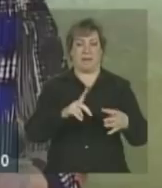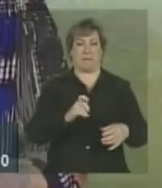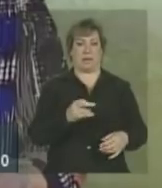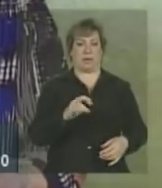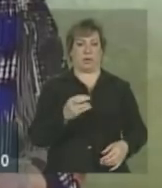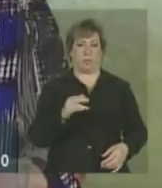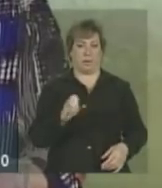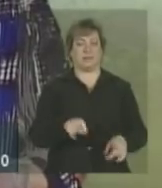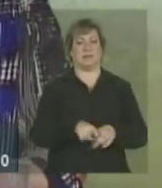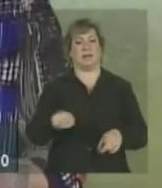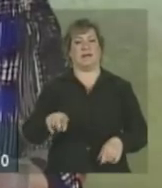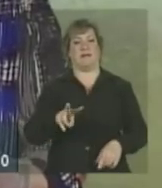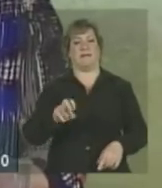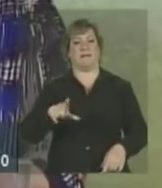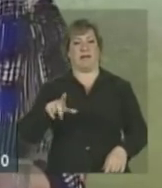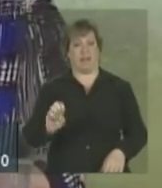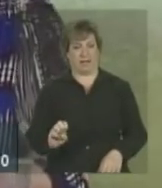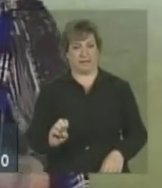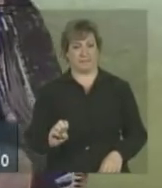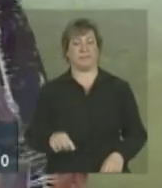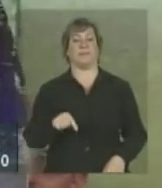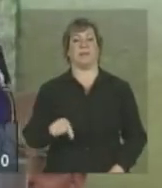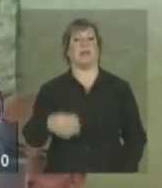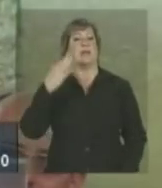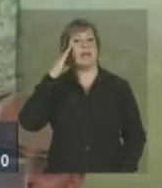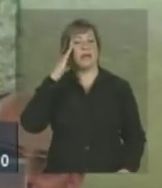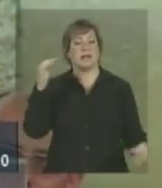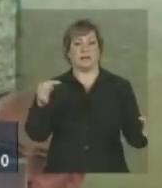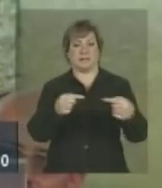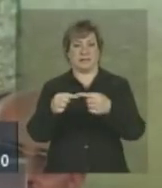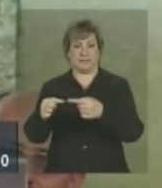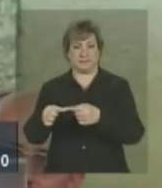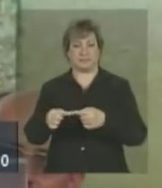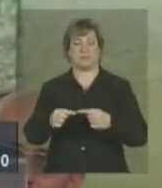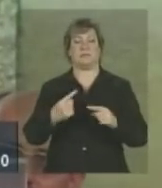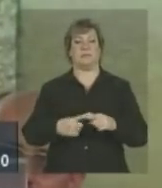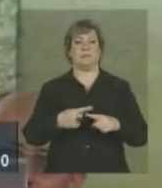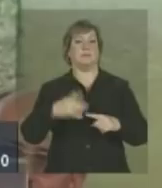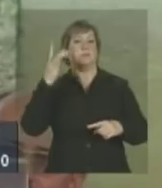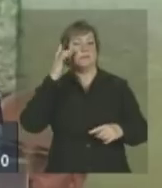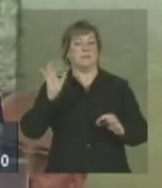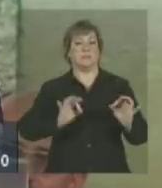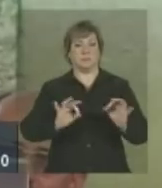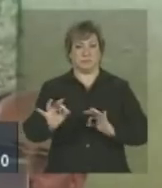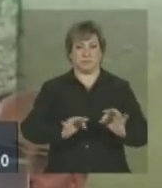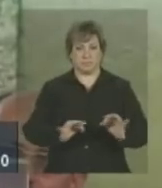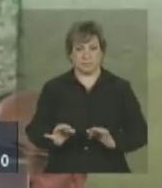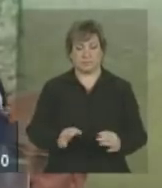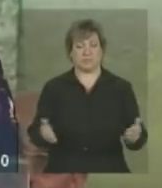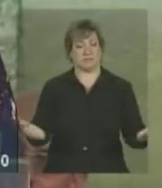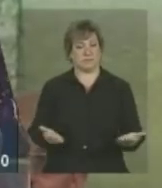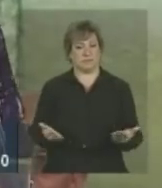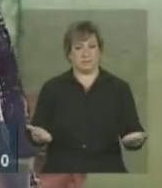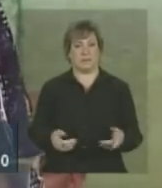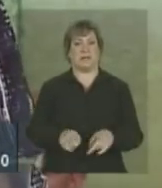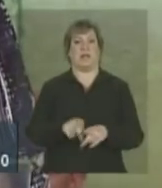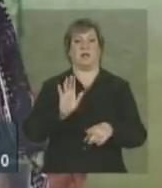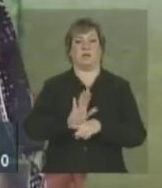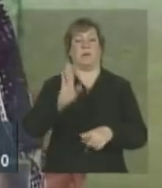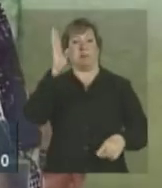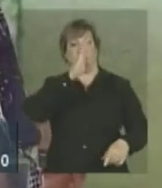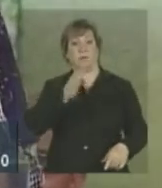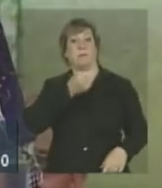e a Vale, um entendimento que foi estratégico, está sendo estratégico para o